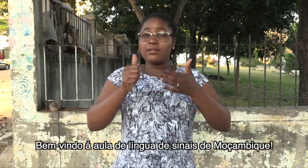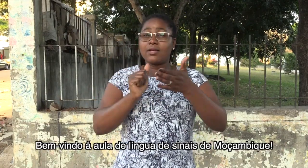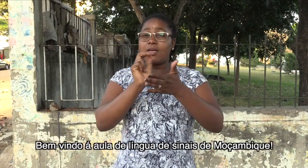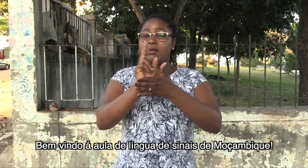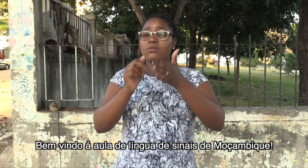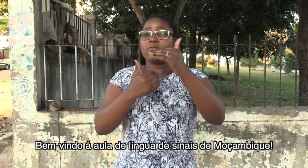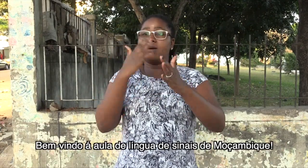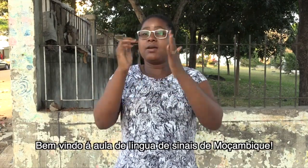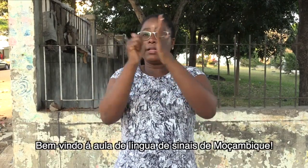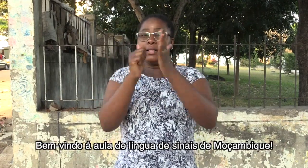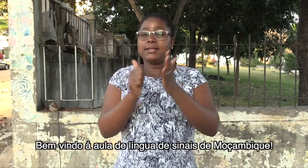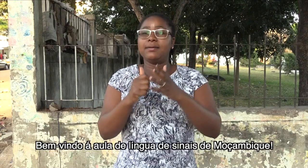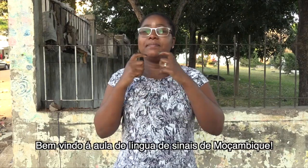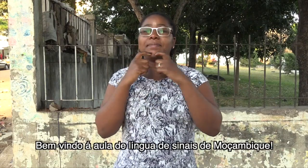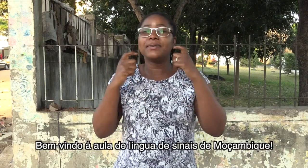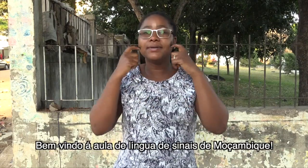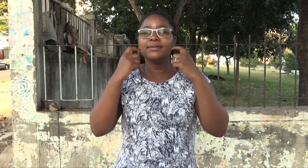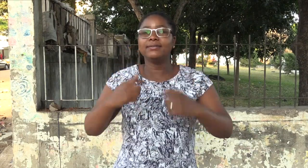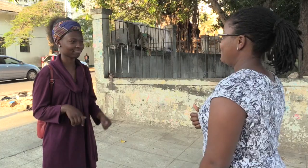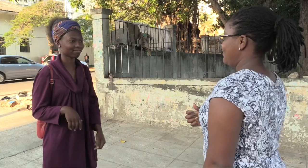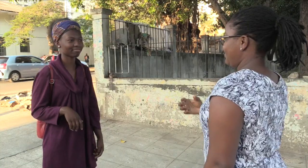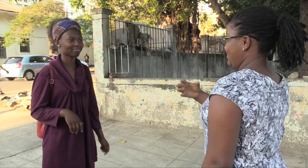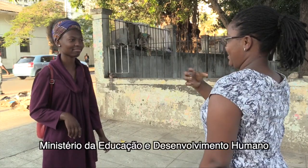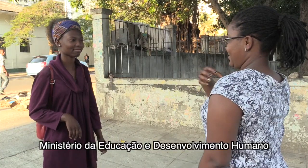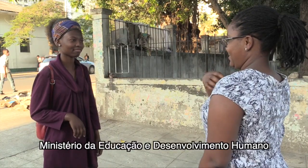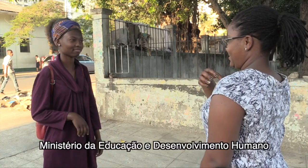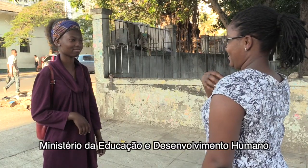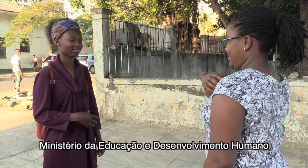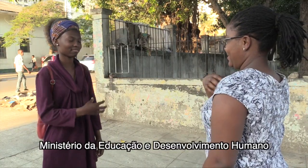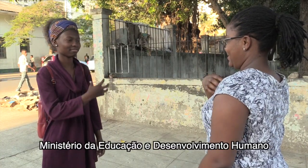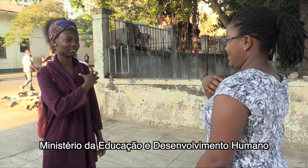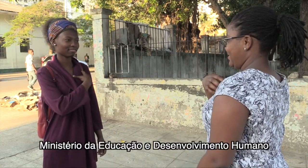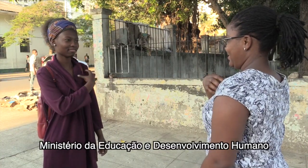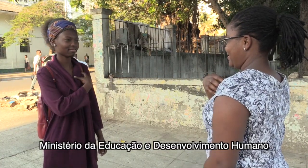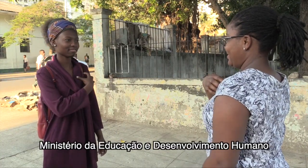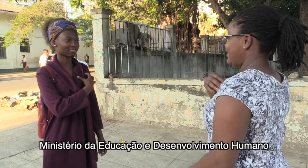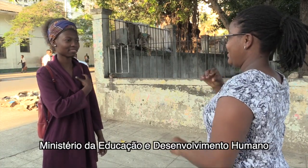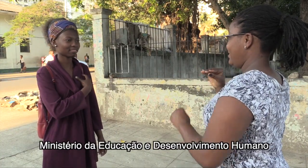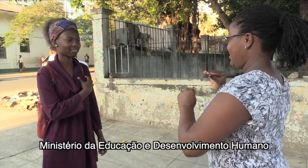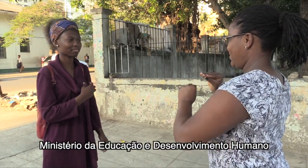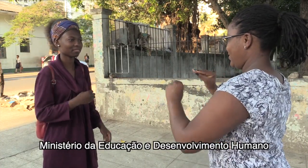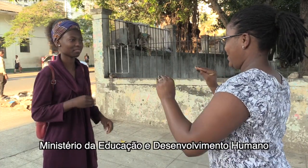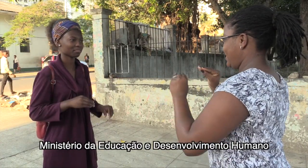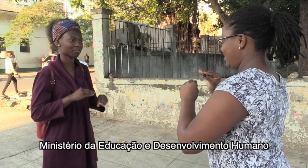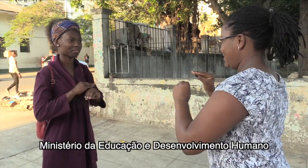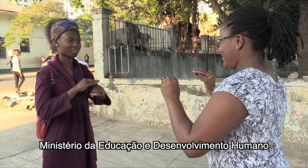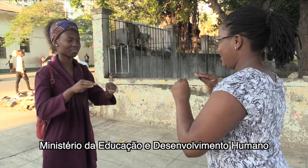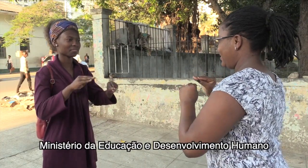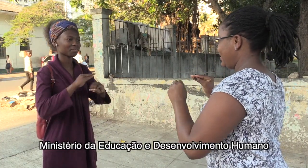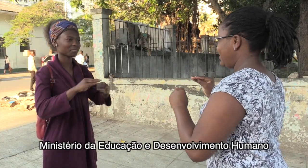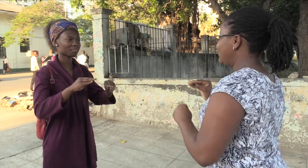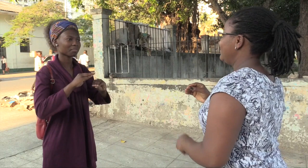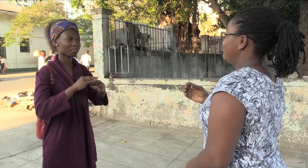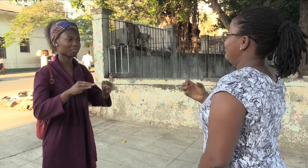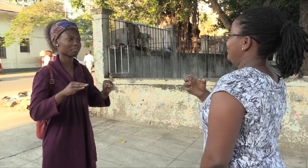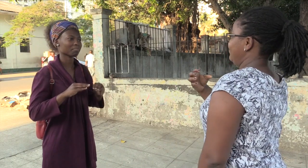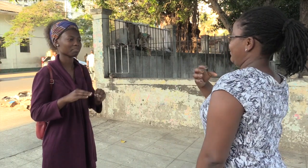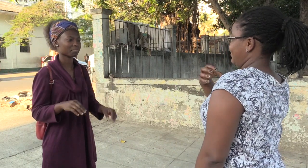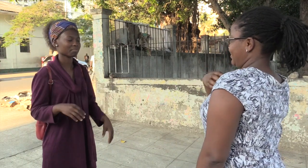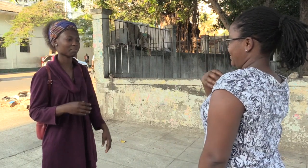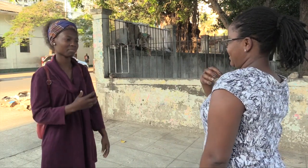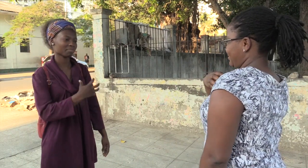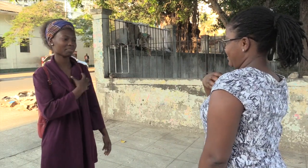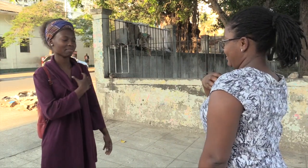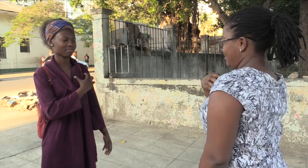bem-vindo à aula de língua de sinais de sangue o ministério da educação ao em desenvolvimento humano